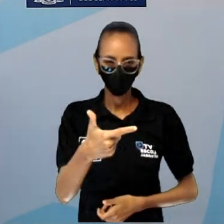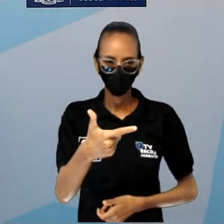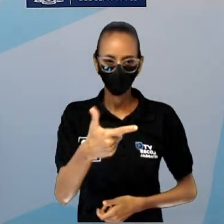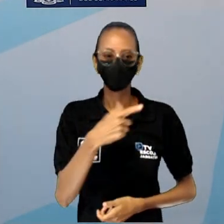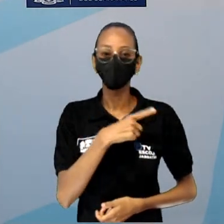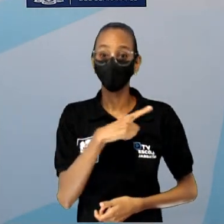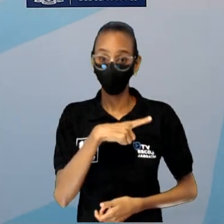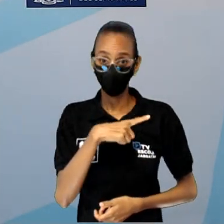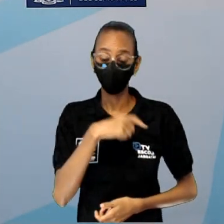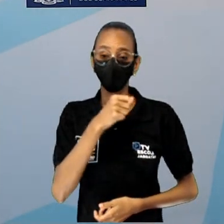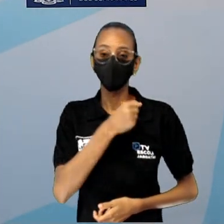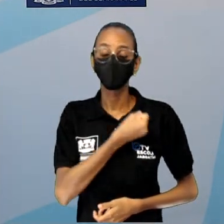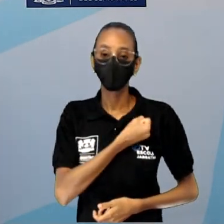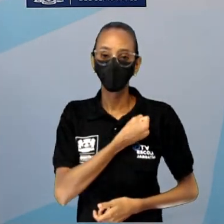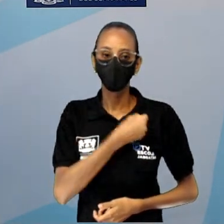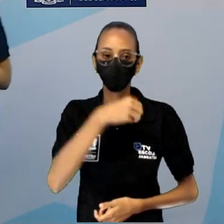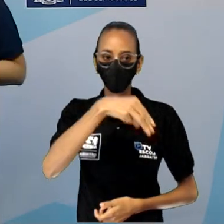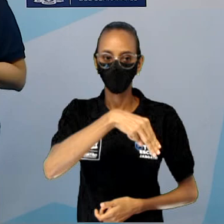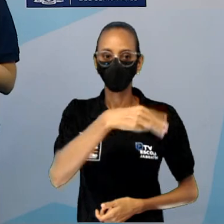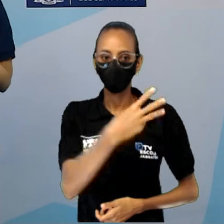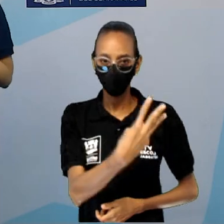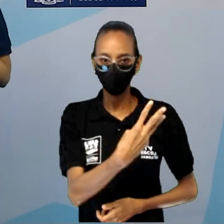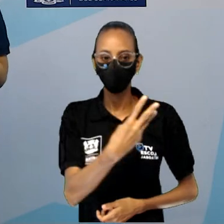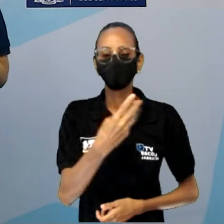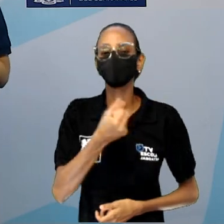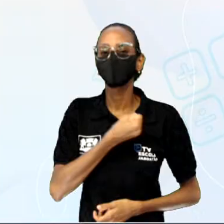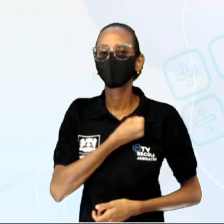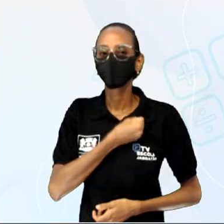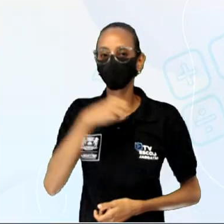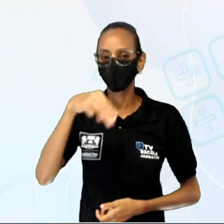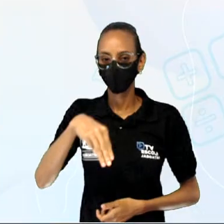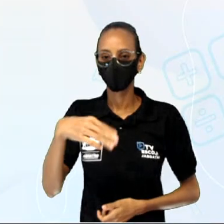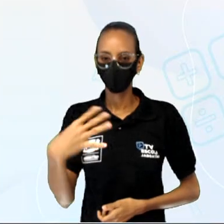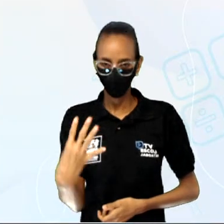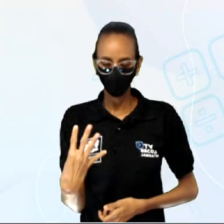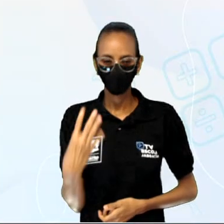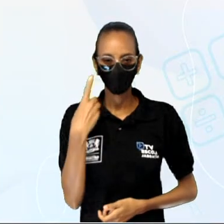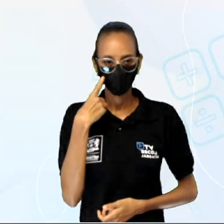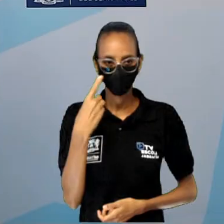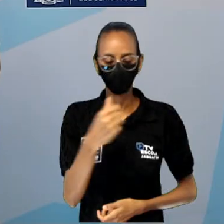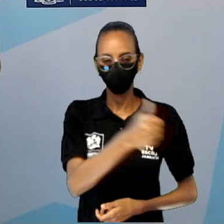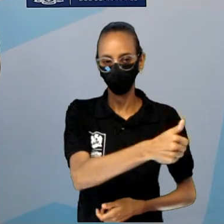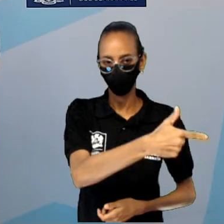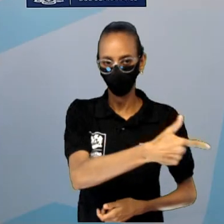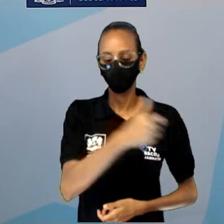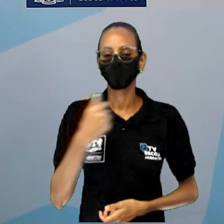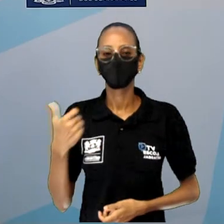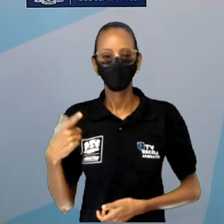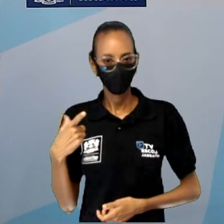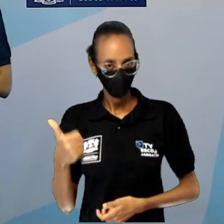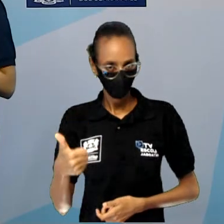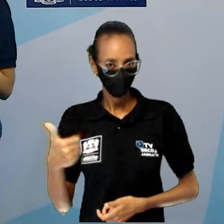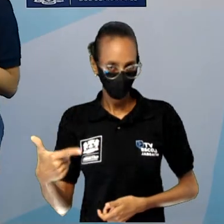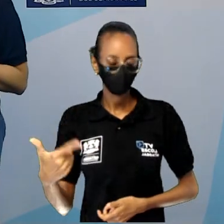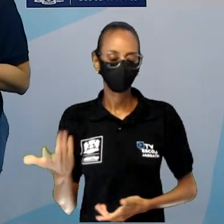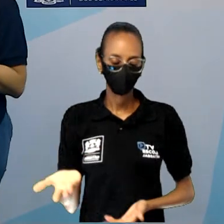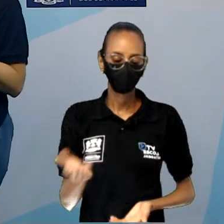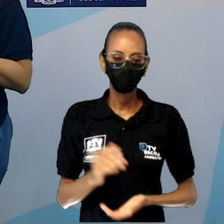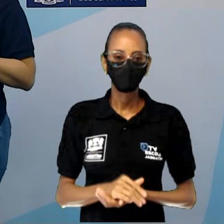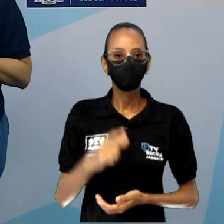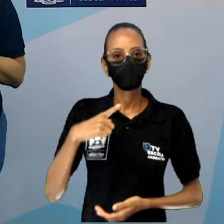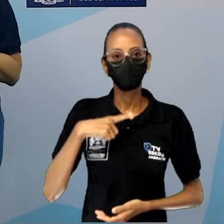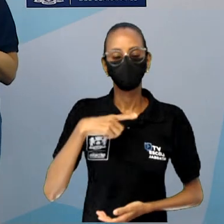nos múltiplos de 3 e aparece nos múltiplos do 4. Apesar de vocês já saberem essa ideia, aqui a gente está trazendo a ideia